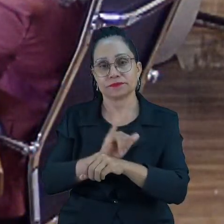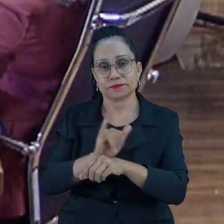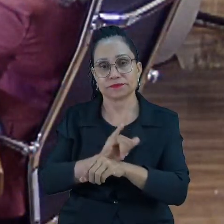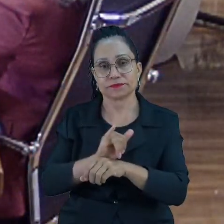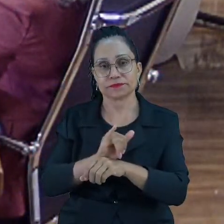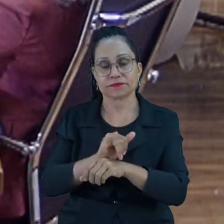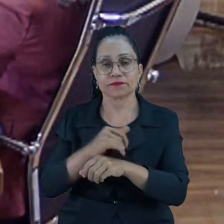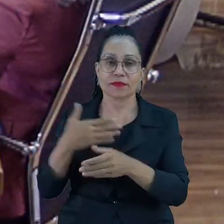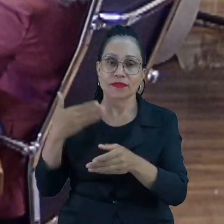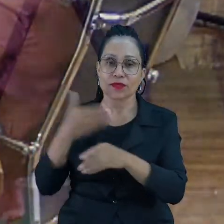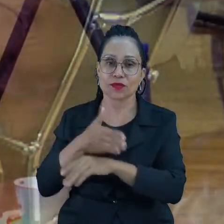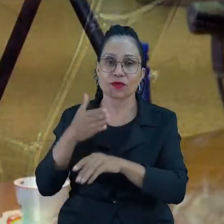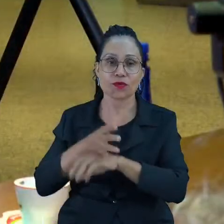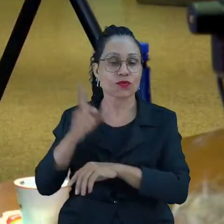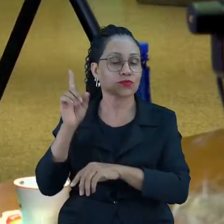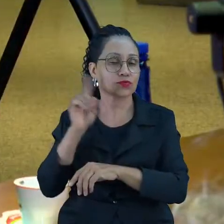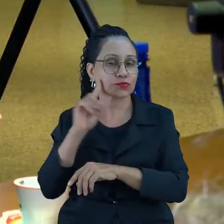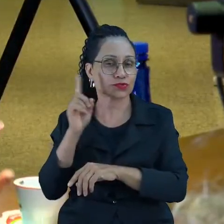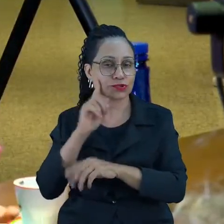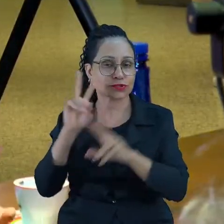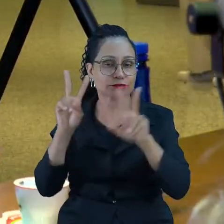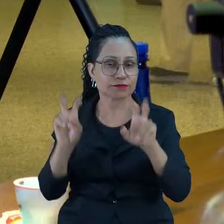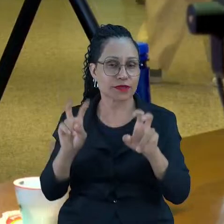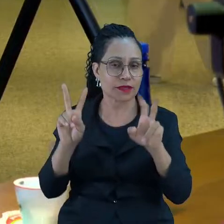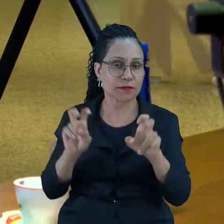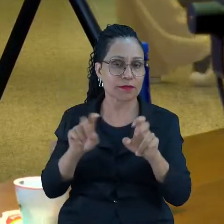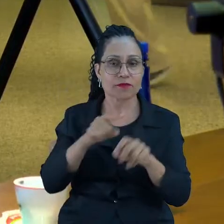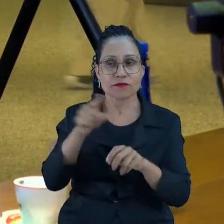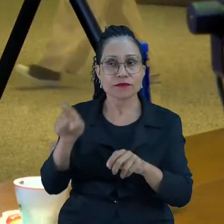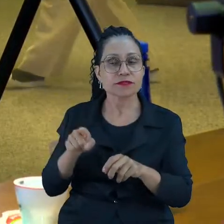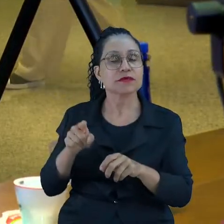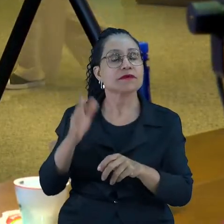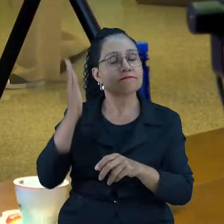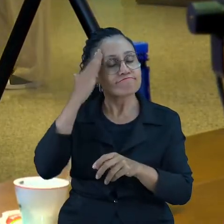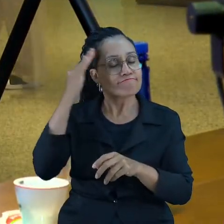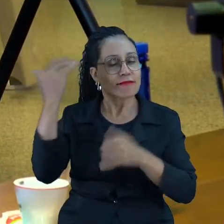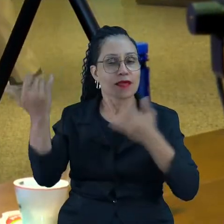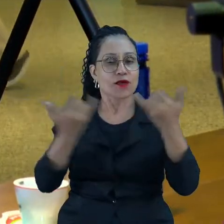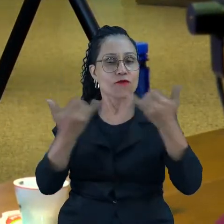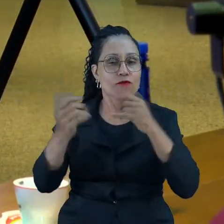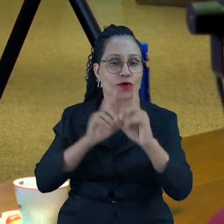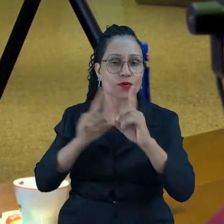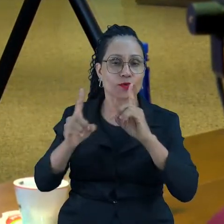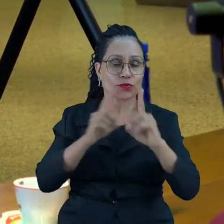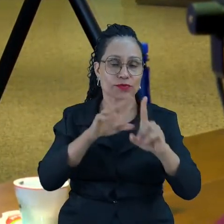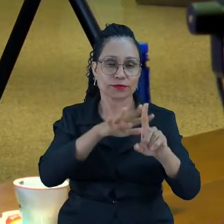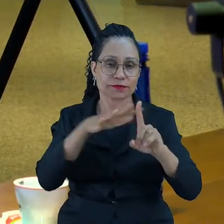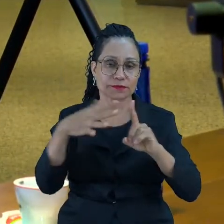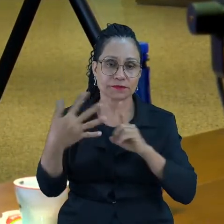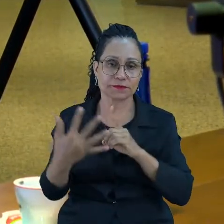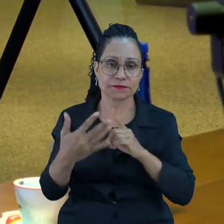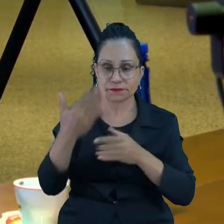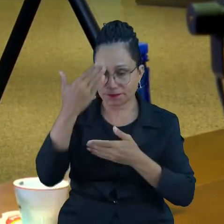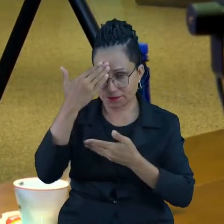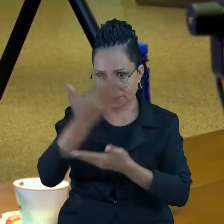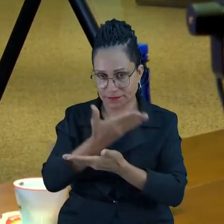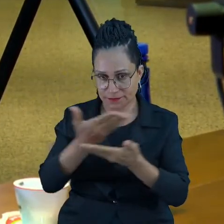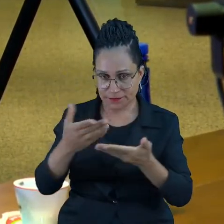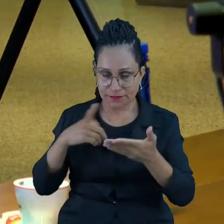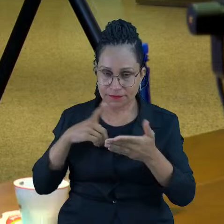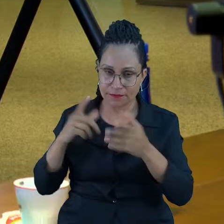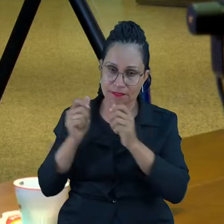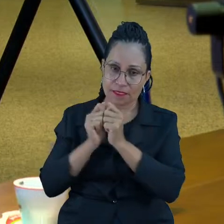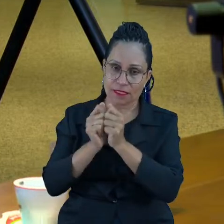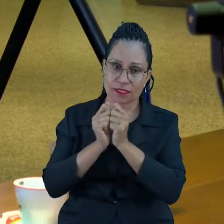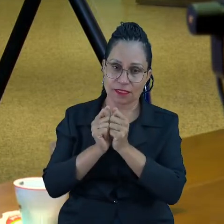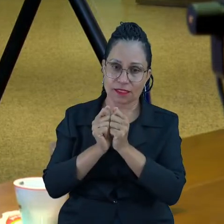fazem parte do nosso dia a dia, para que você fique bem informado nesse diálogo com a sociedade. Agradecer a você que esteve conosco,